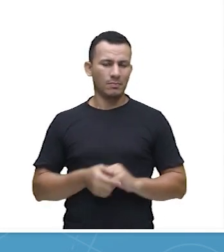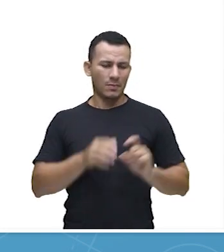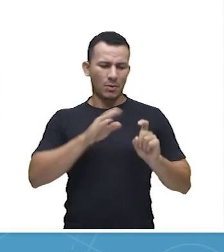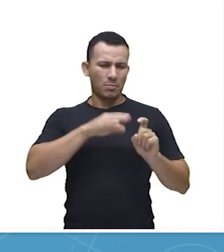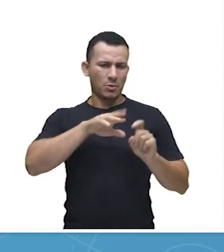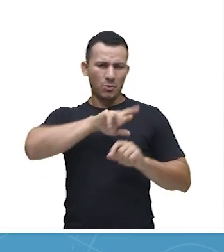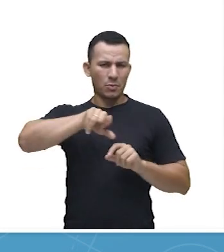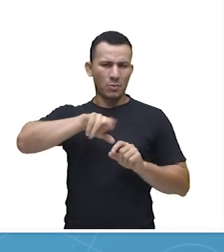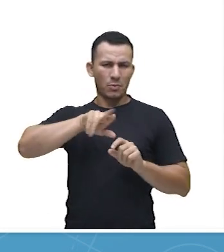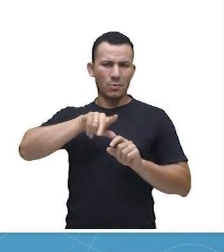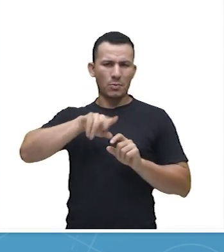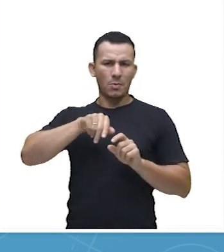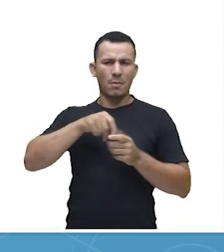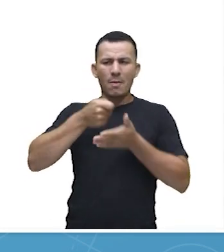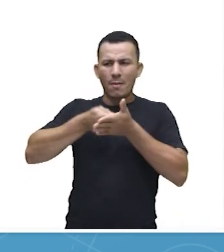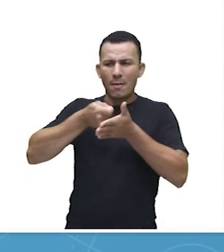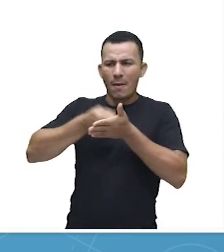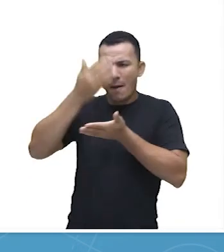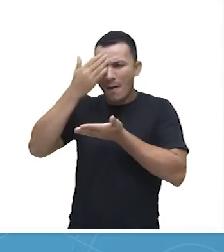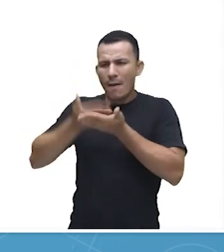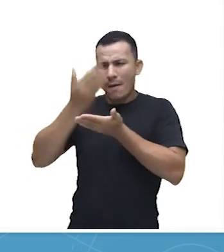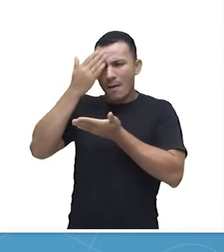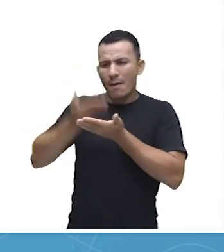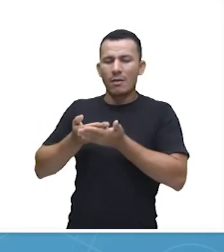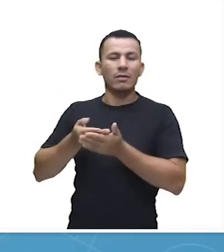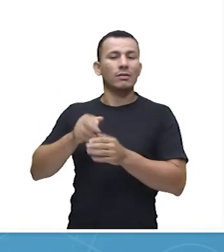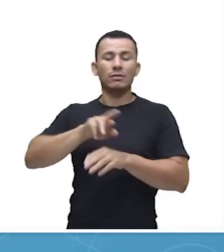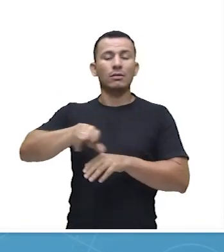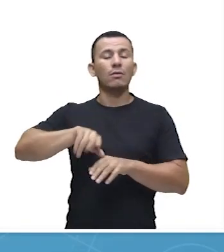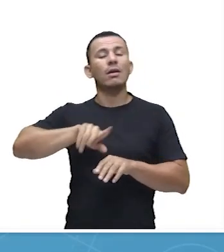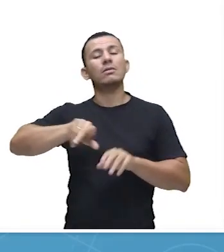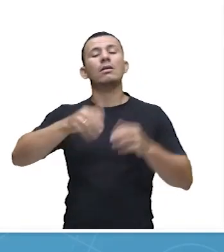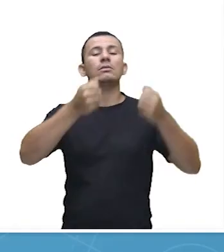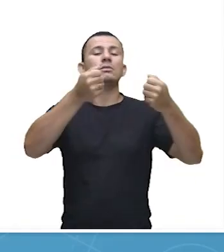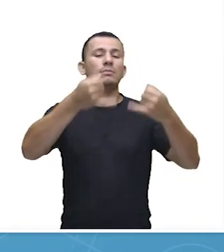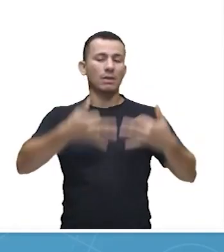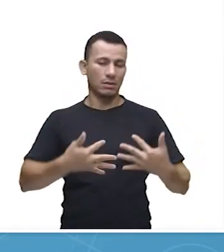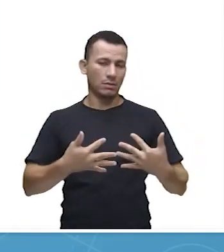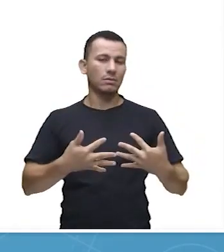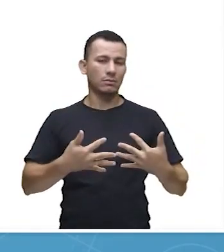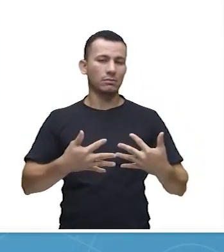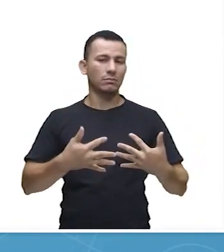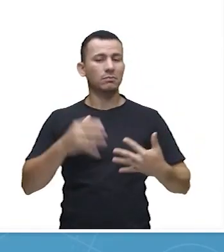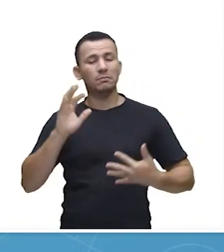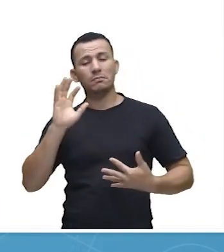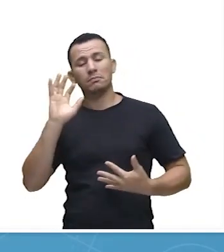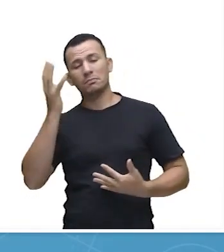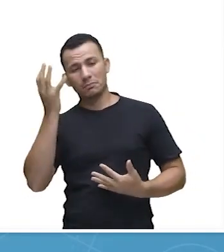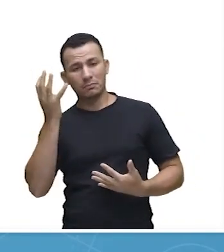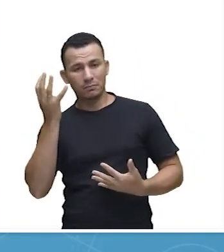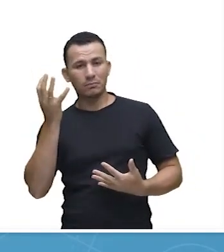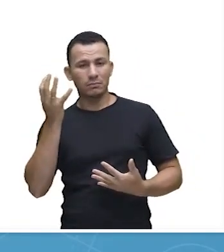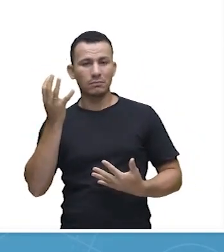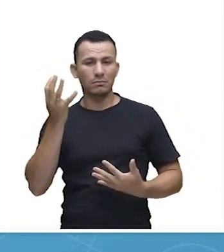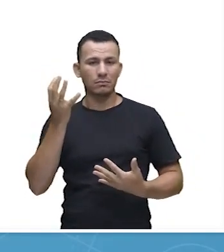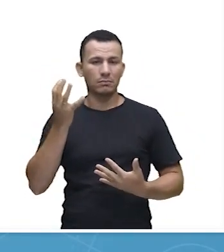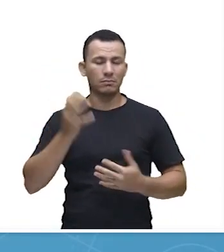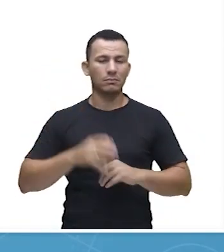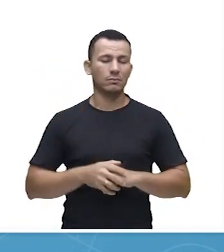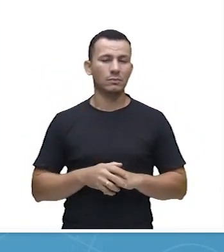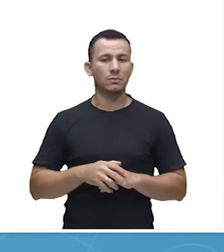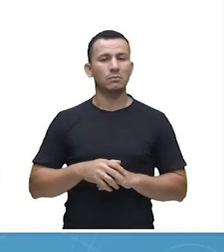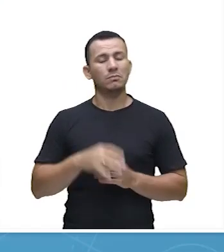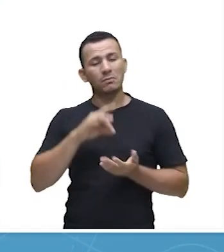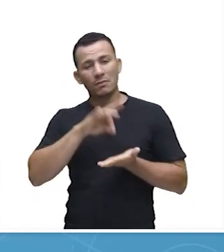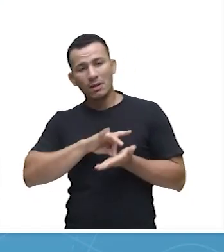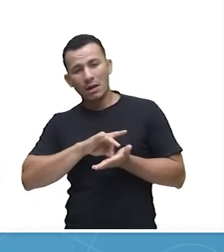quer conscientizar. Ele vai apresentar uma explicação que é calcada e repousa na verdade de